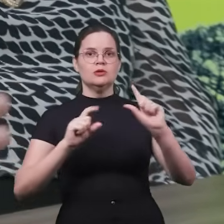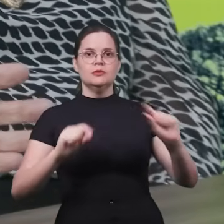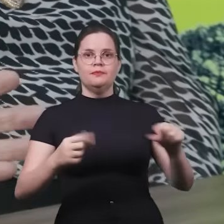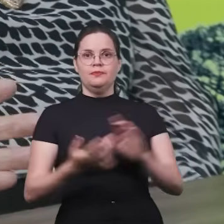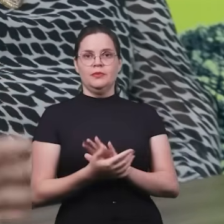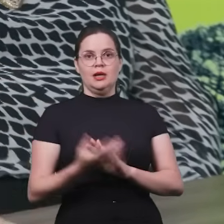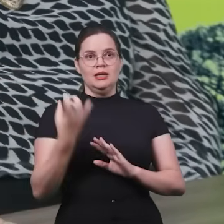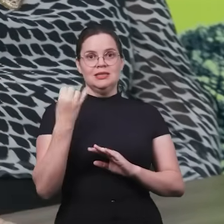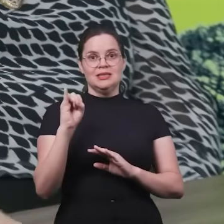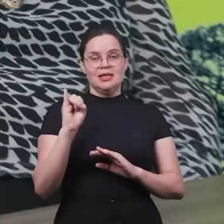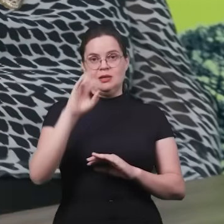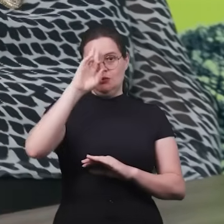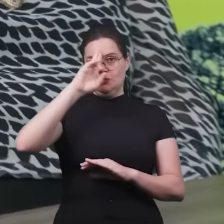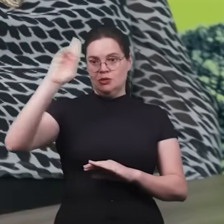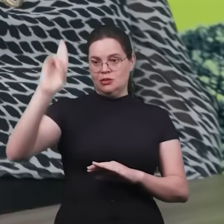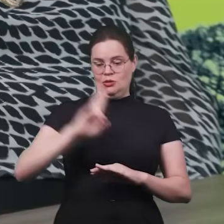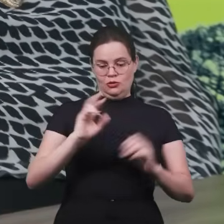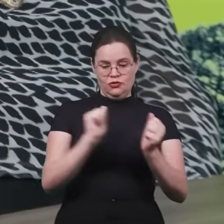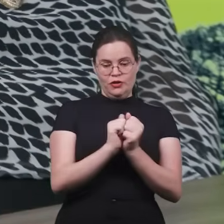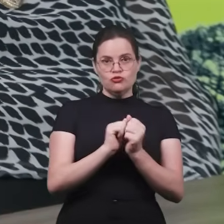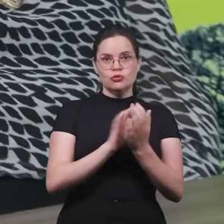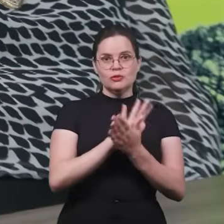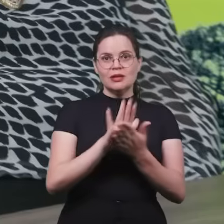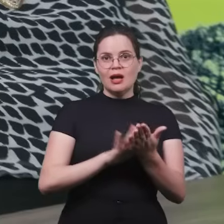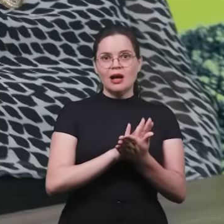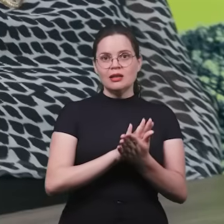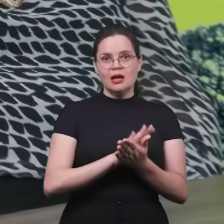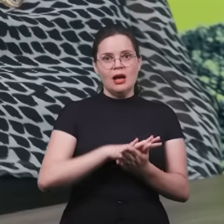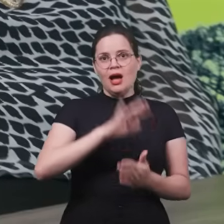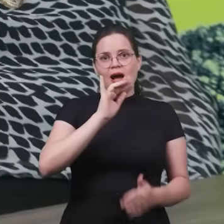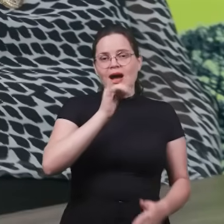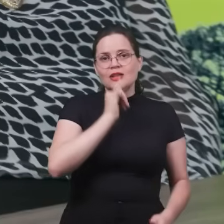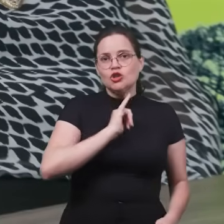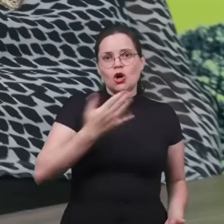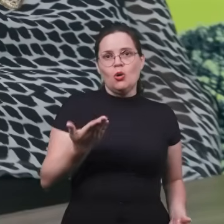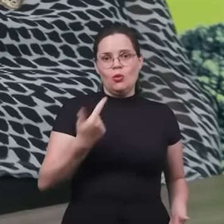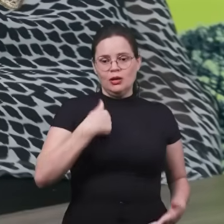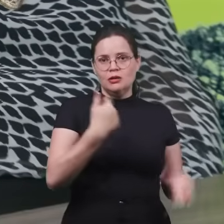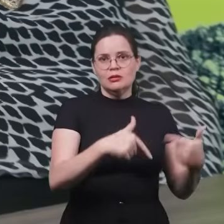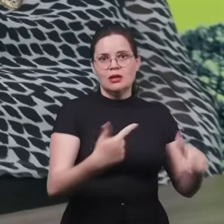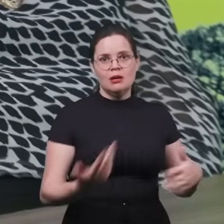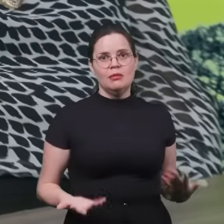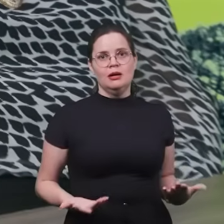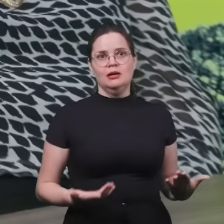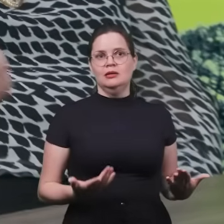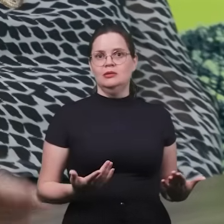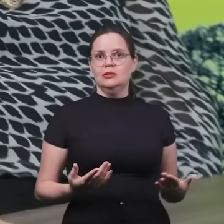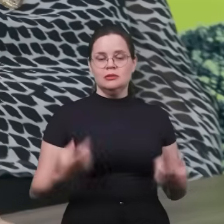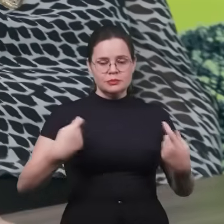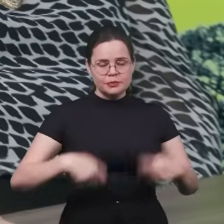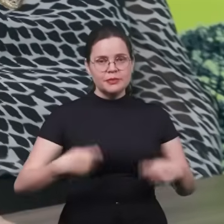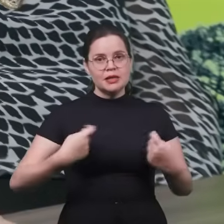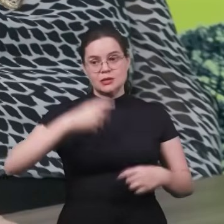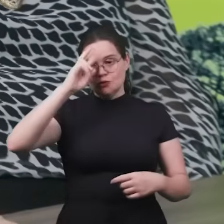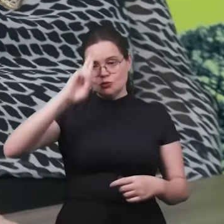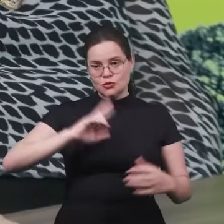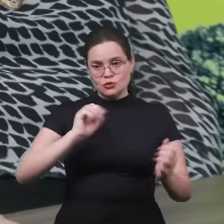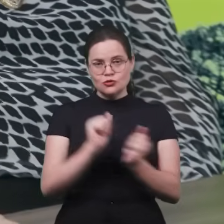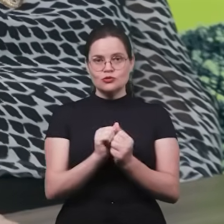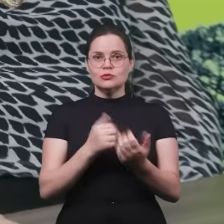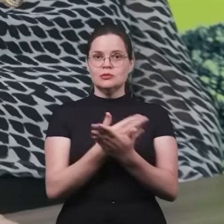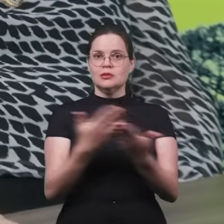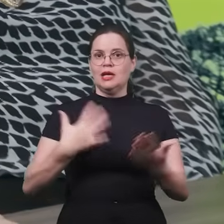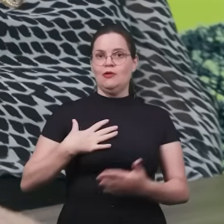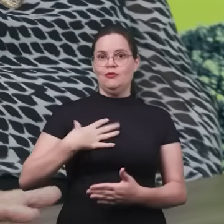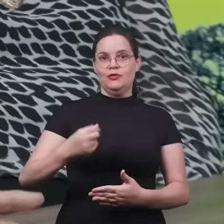em vão aquele trabalho. Se o Senhor não estiver presente na vida do homem, é em vão tudo que ele faz. E os filhos,